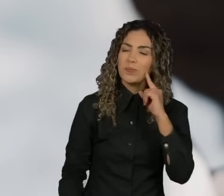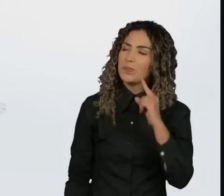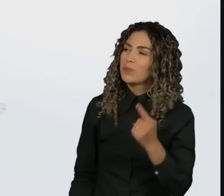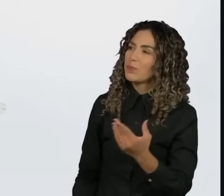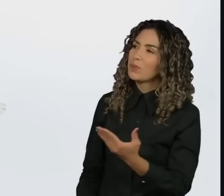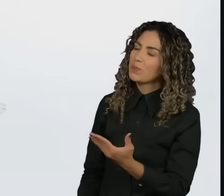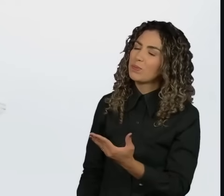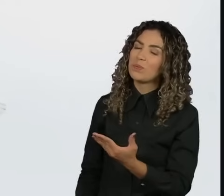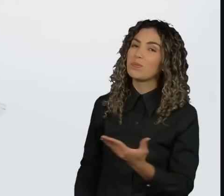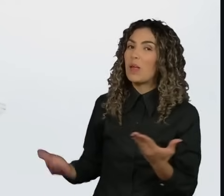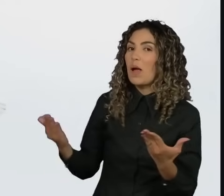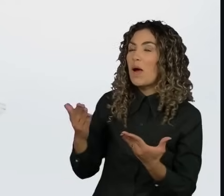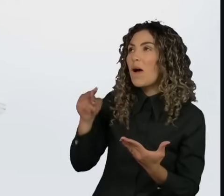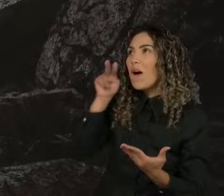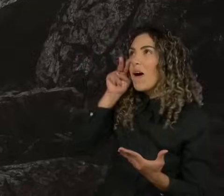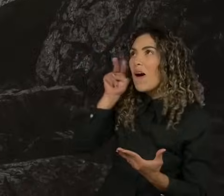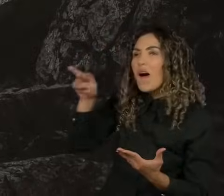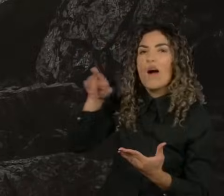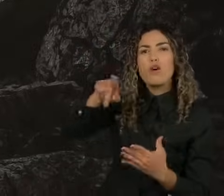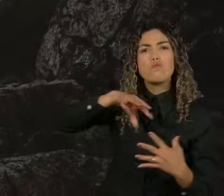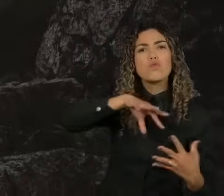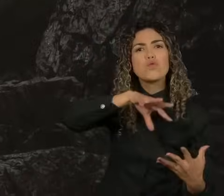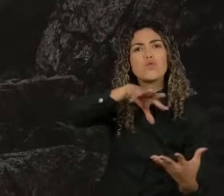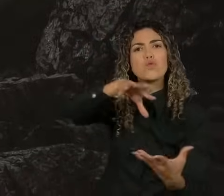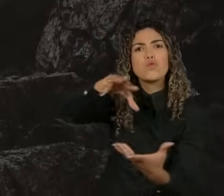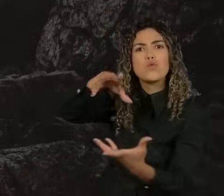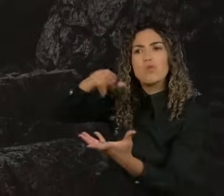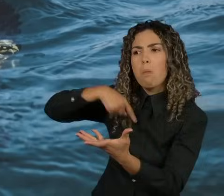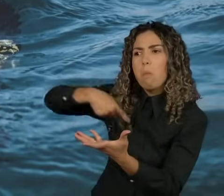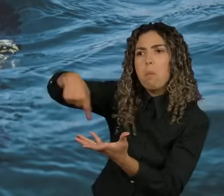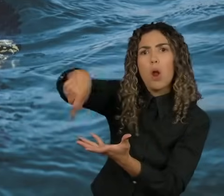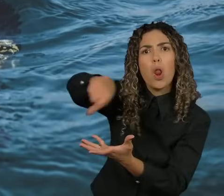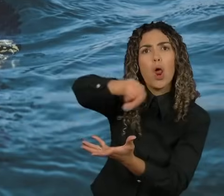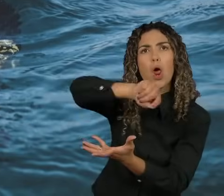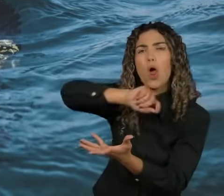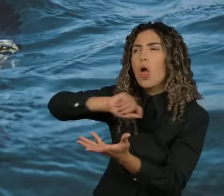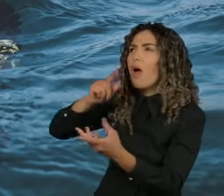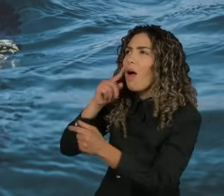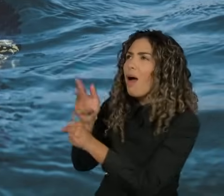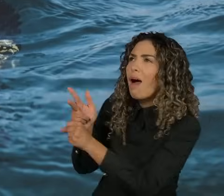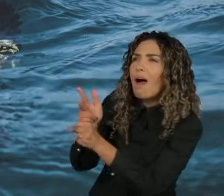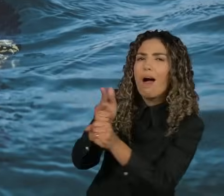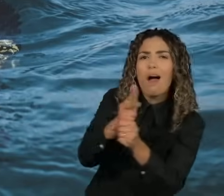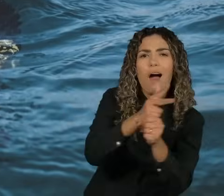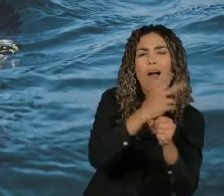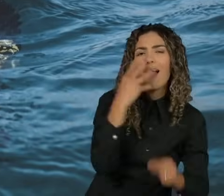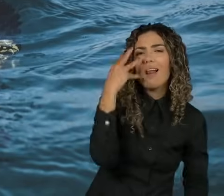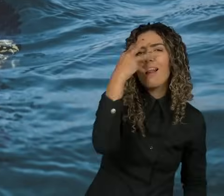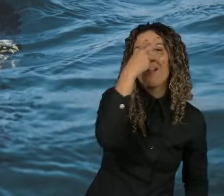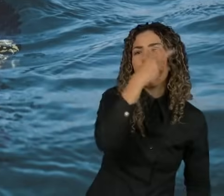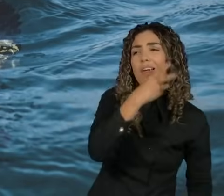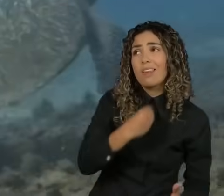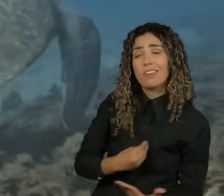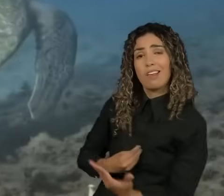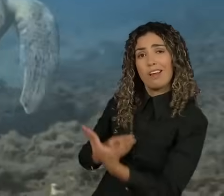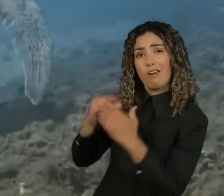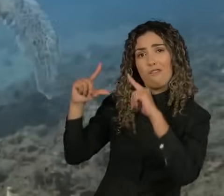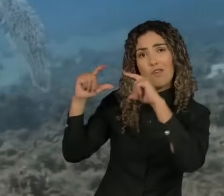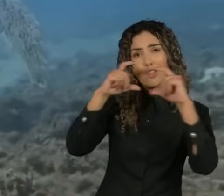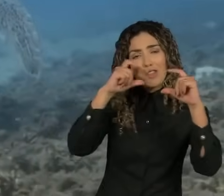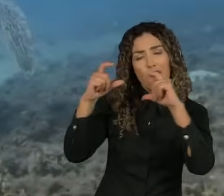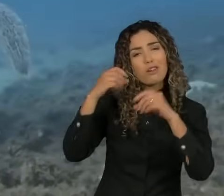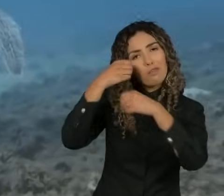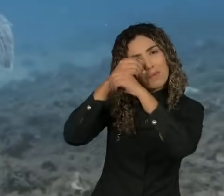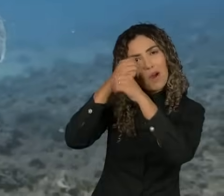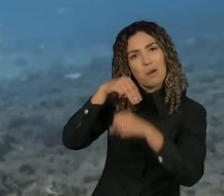Uma viagem pelo mundo em busca de belos cenários naturais registrados pela fotógrafa e bióloga Maísa